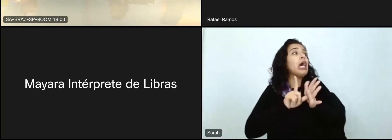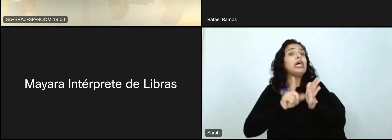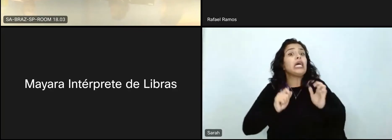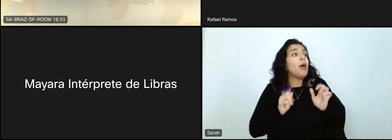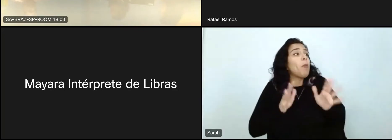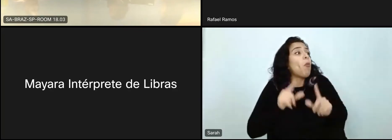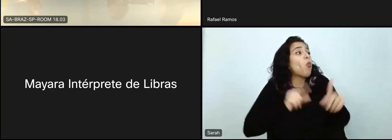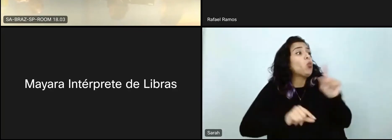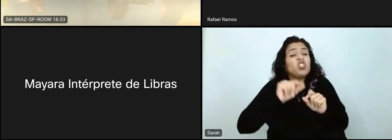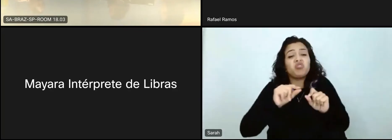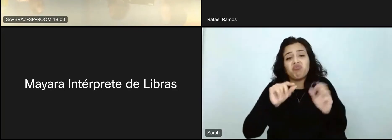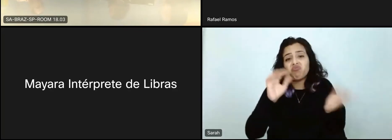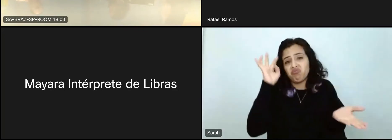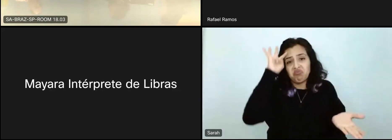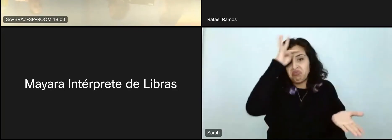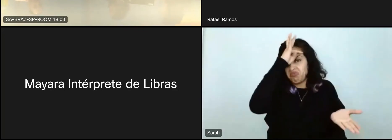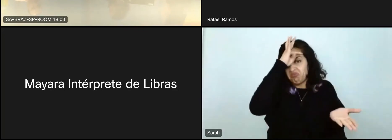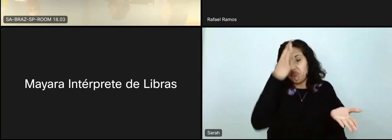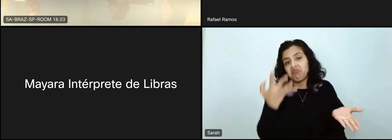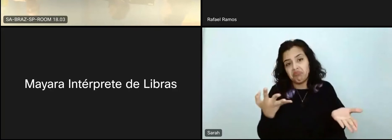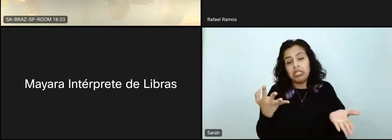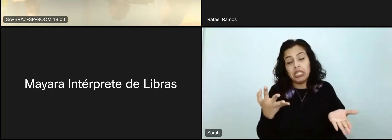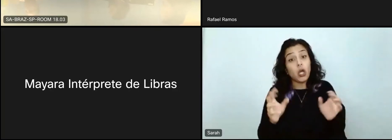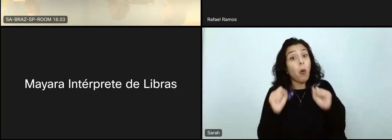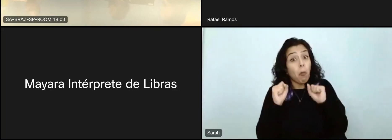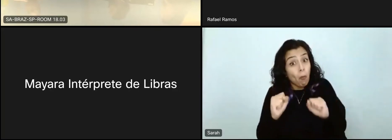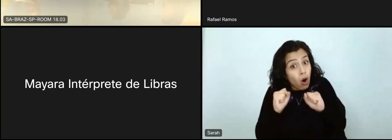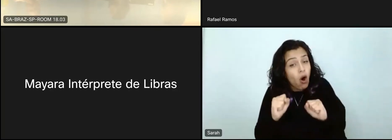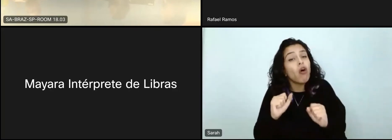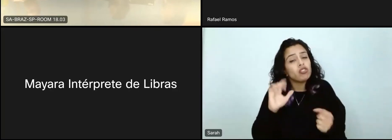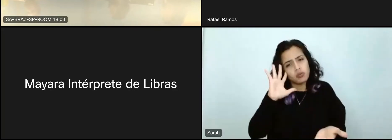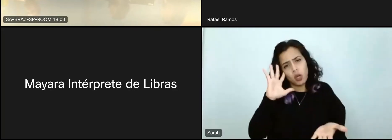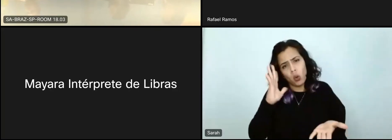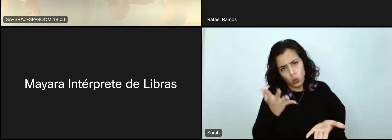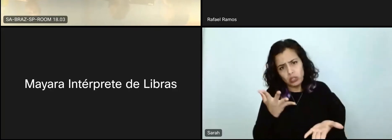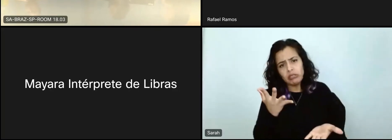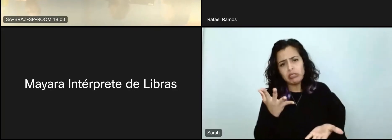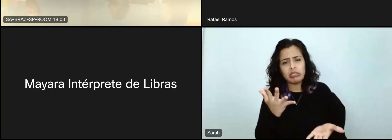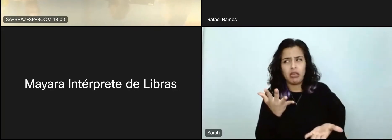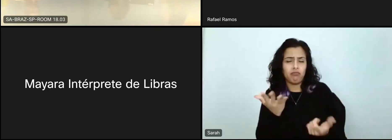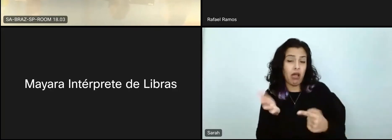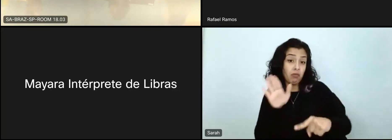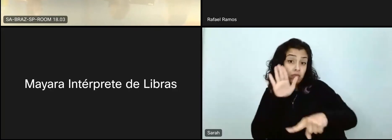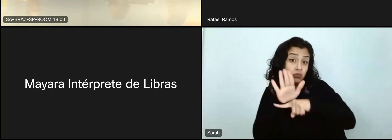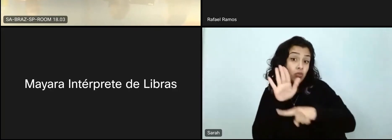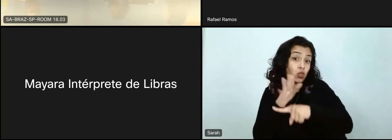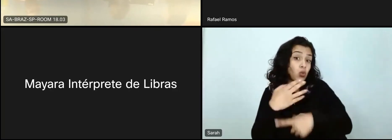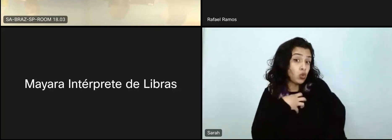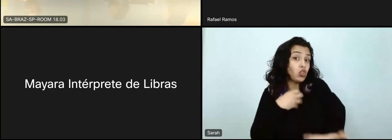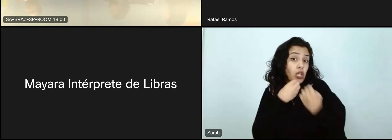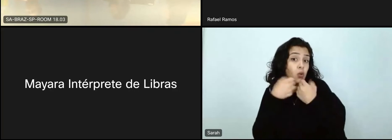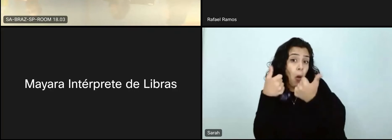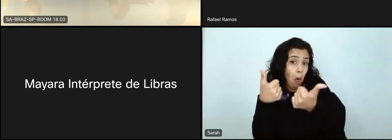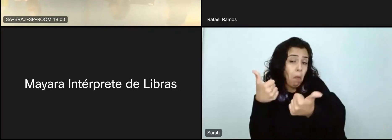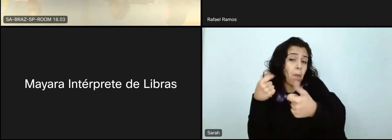pode ser corroborada com efeito espectador, e ela pode, por exemplo, corroborar com a situação de uma macro ou microagressão de ninguém